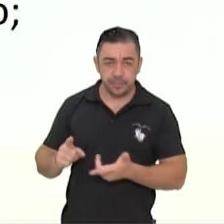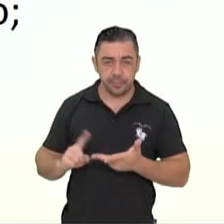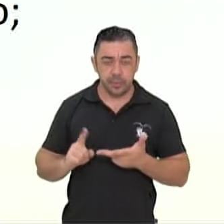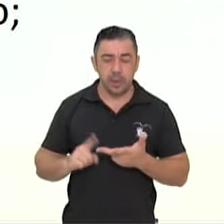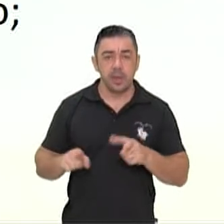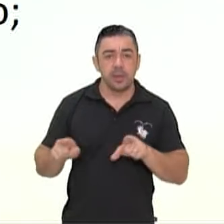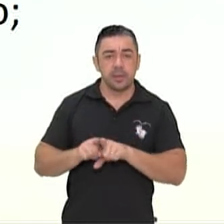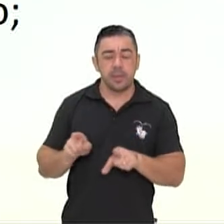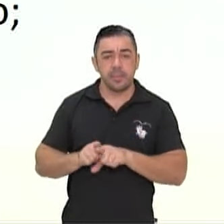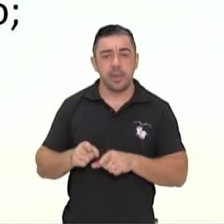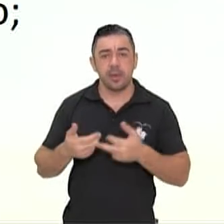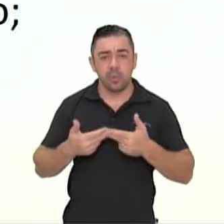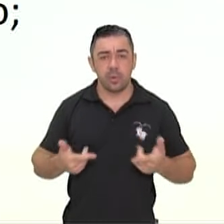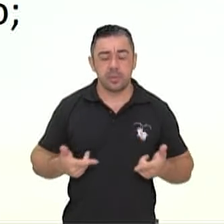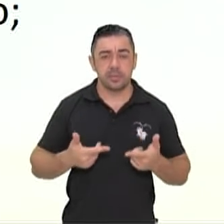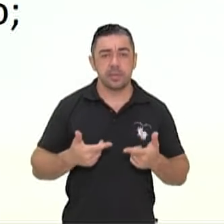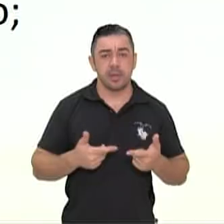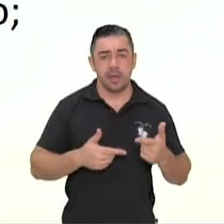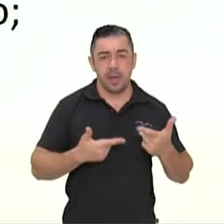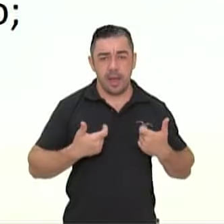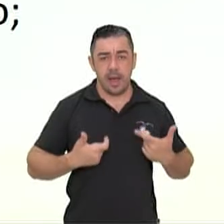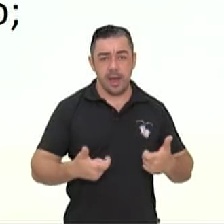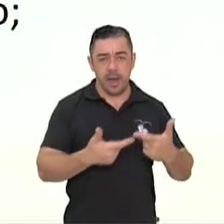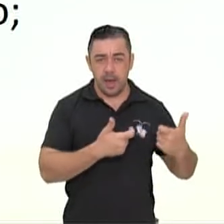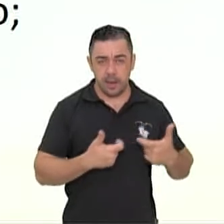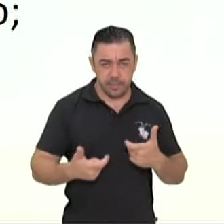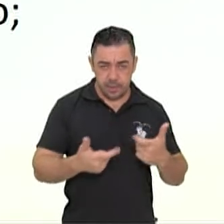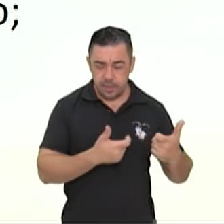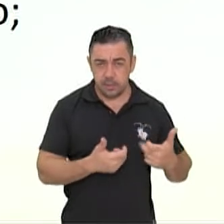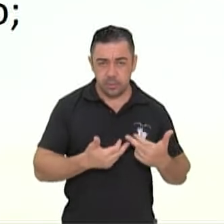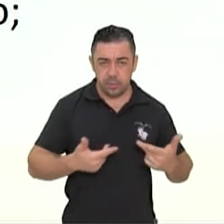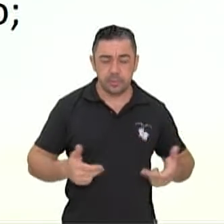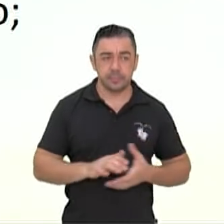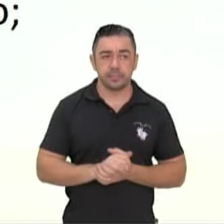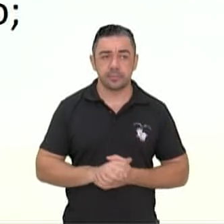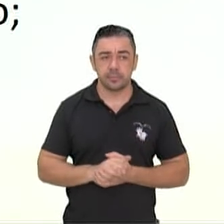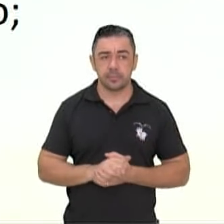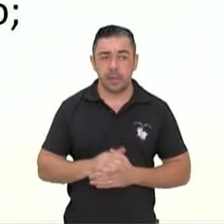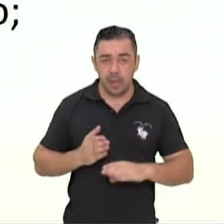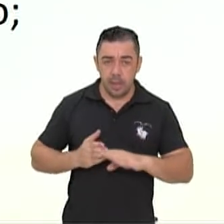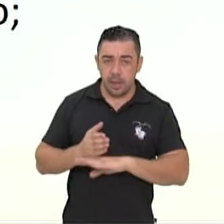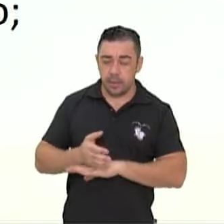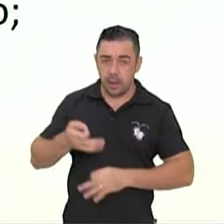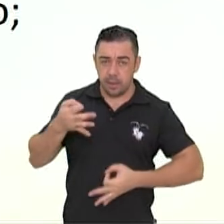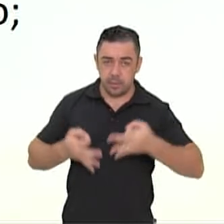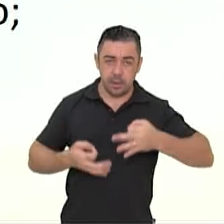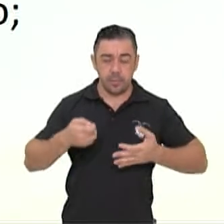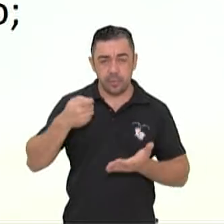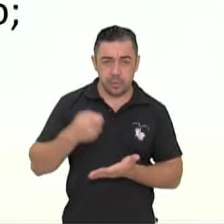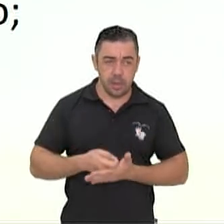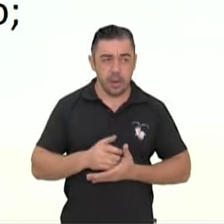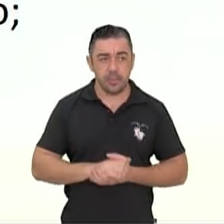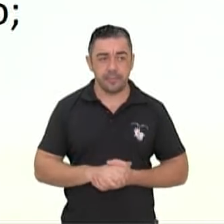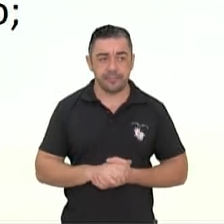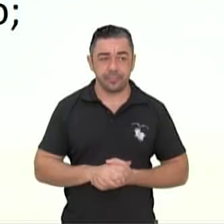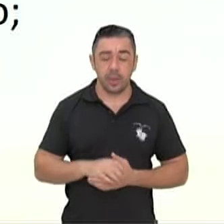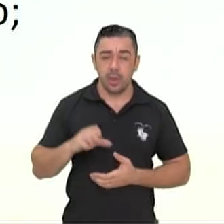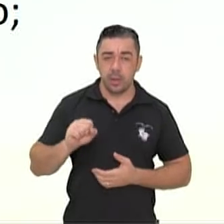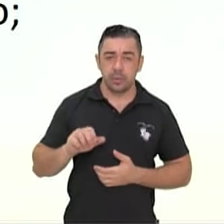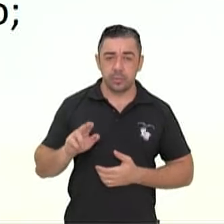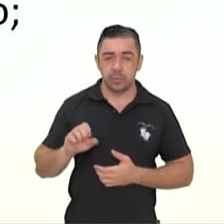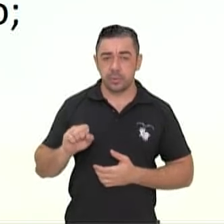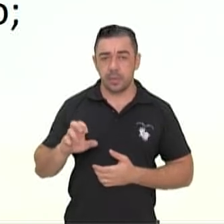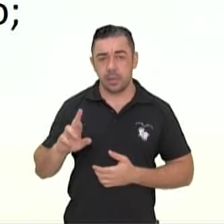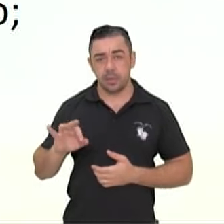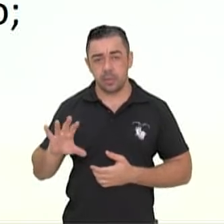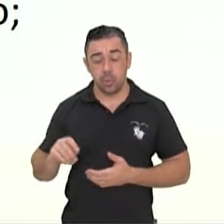armamento do filho dele de quem? Né? Do suzerano. Comparecer ao tribunal para depor a favor dele. O suzerano era obrigado